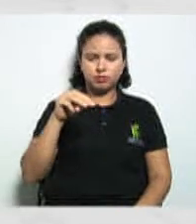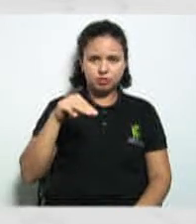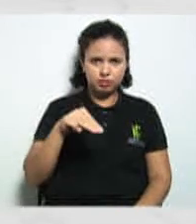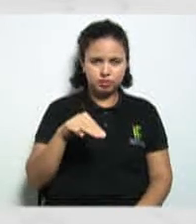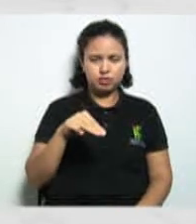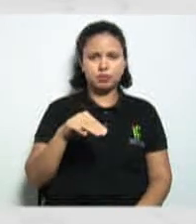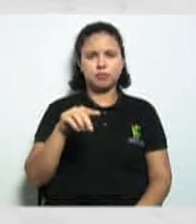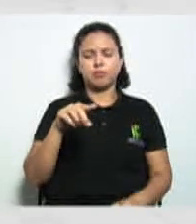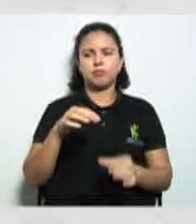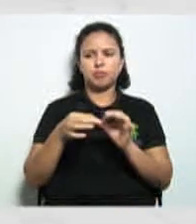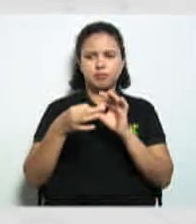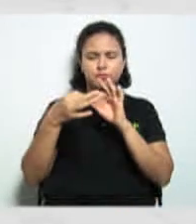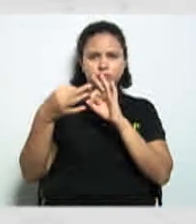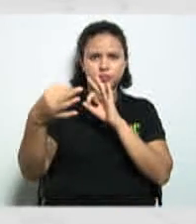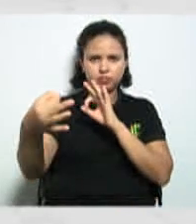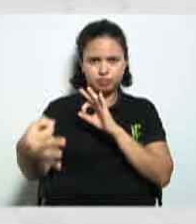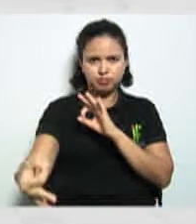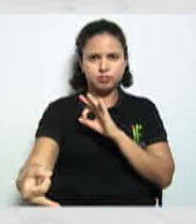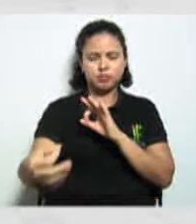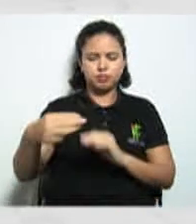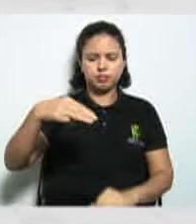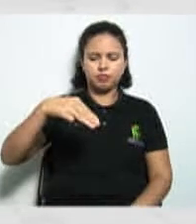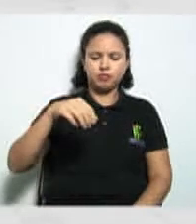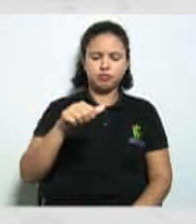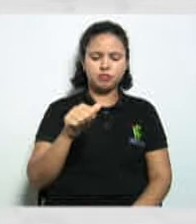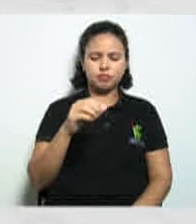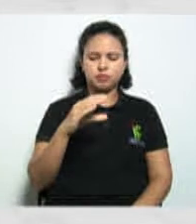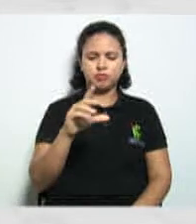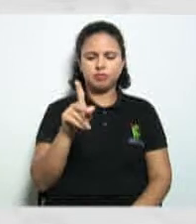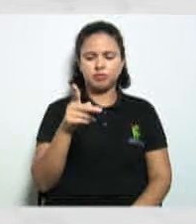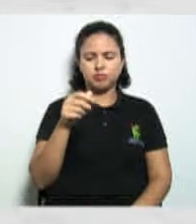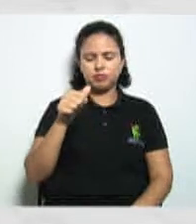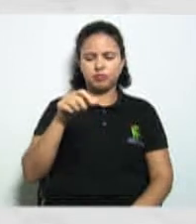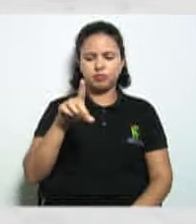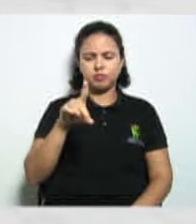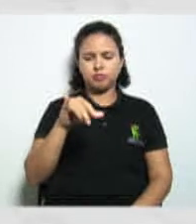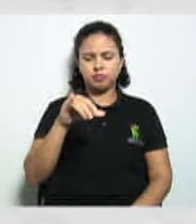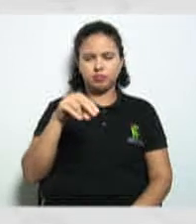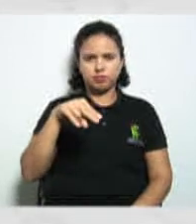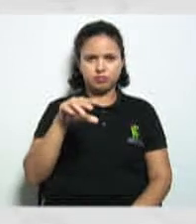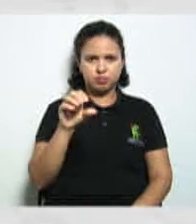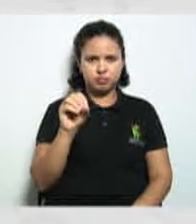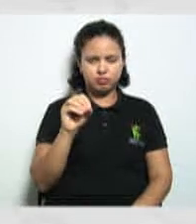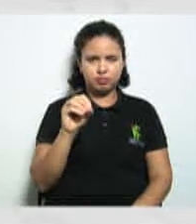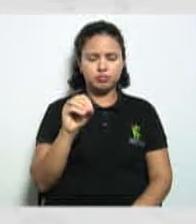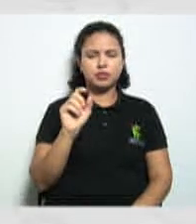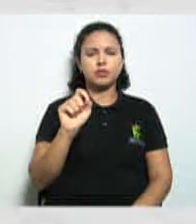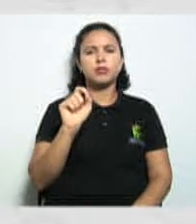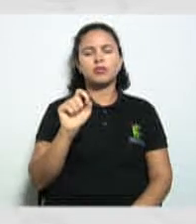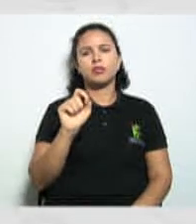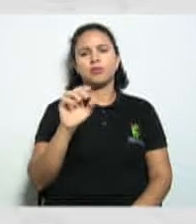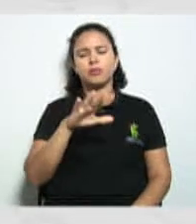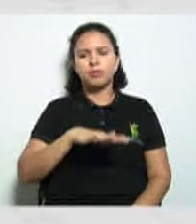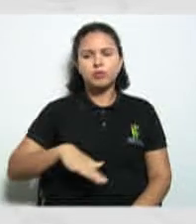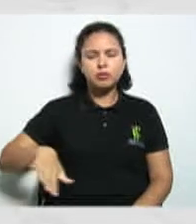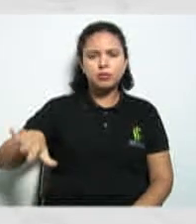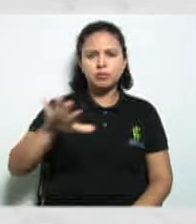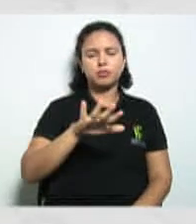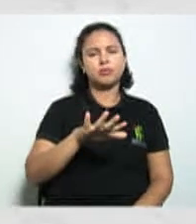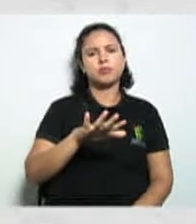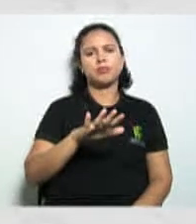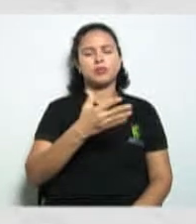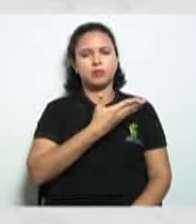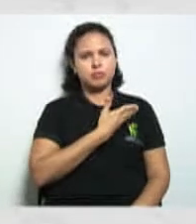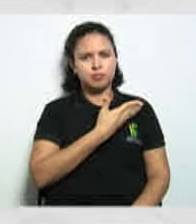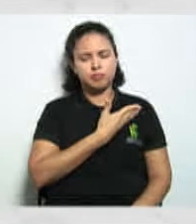meus colegas, já morei aí em Machadinho, né? Abraço forte. Todas as extensões do campo. Tom Jobim, Amigos do